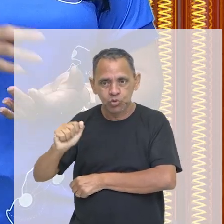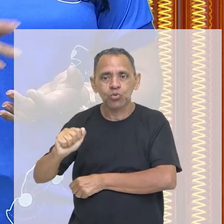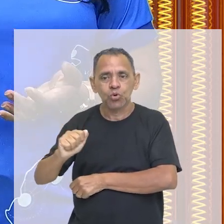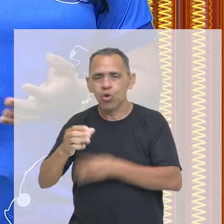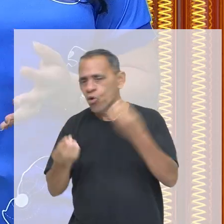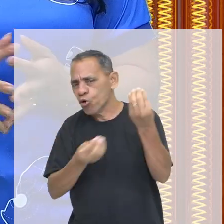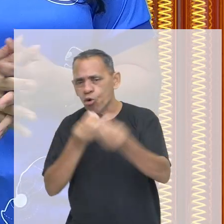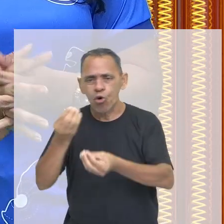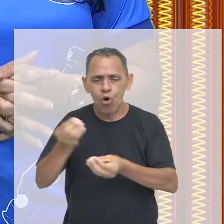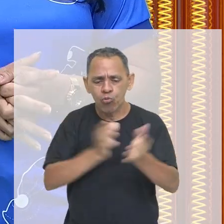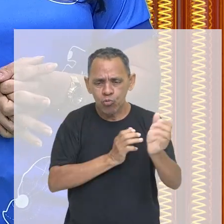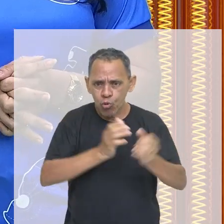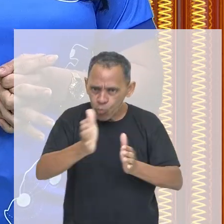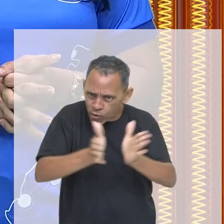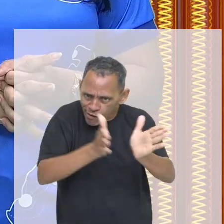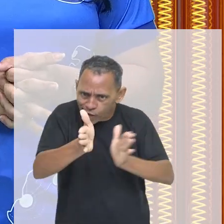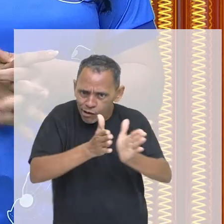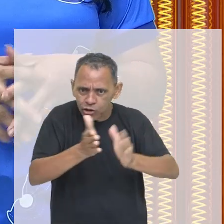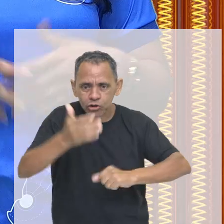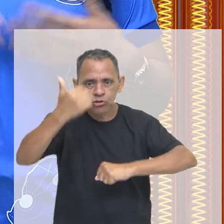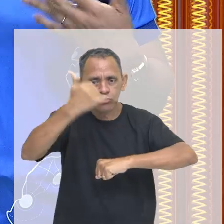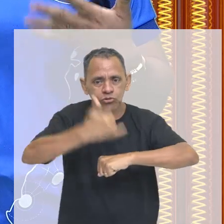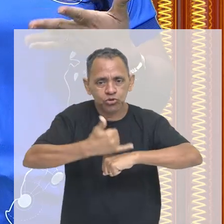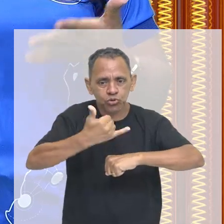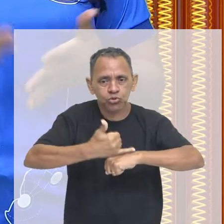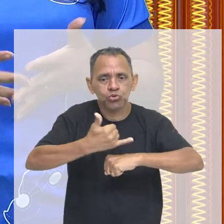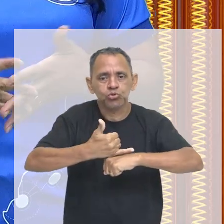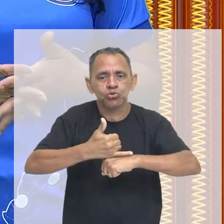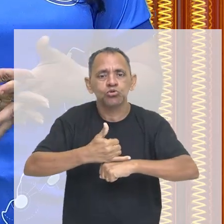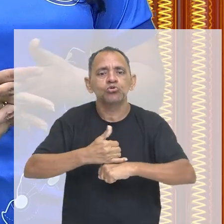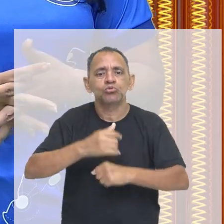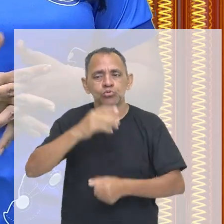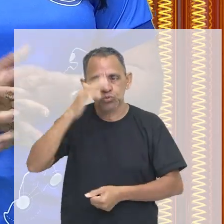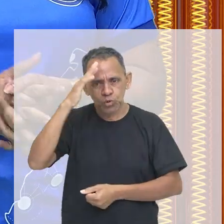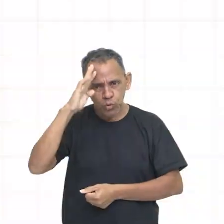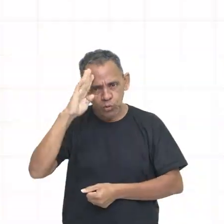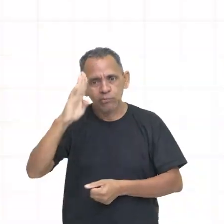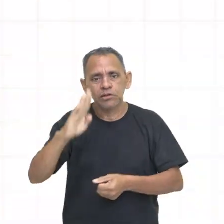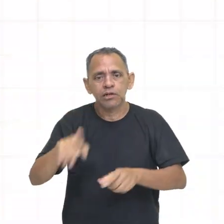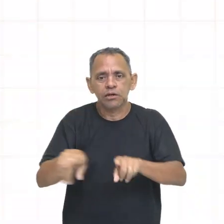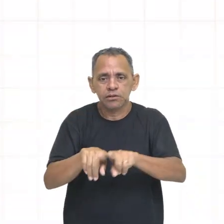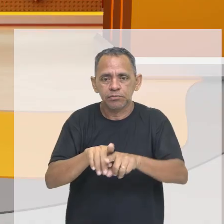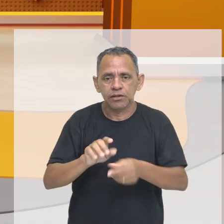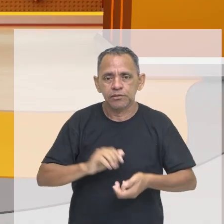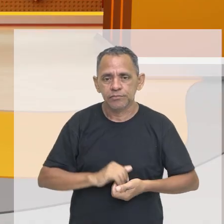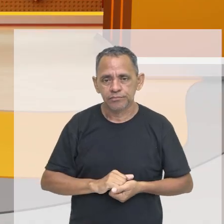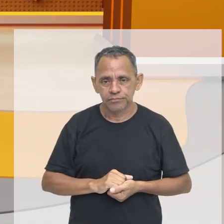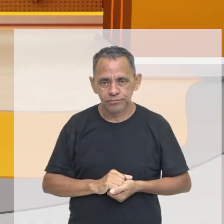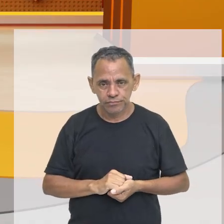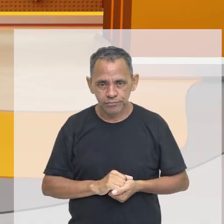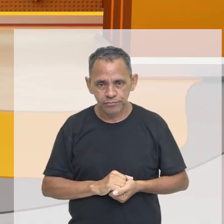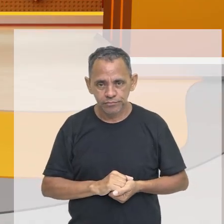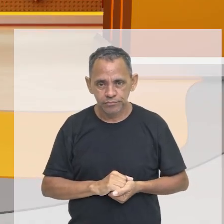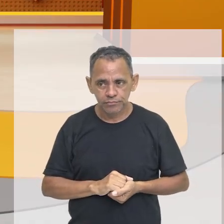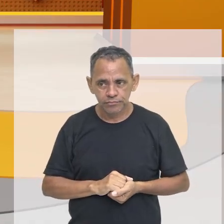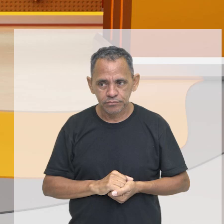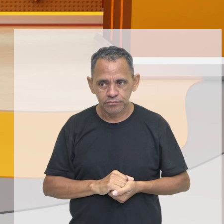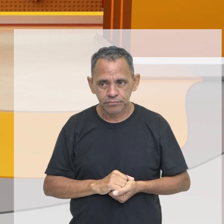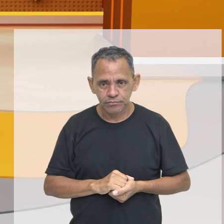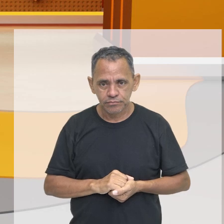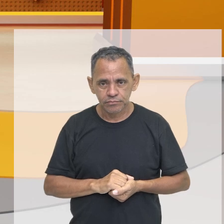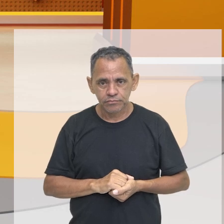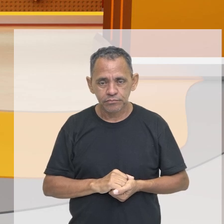certo? Então, vamos verificar como é que foram, os anos de chumbo da ditadura. Vamos lá,